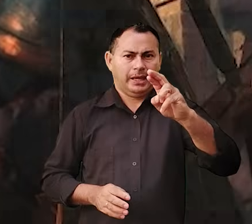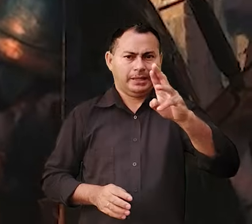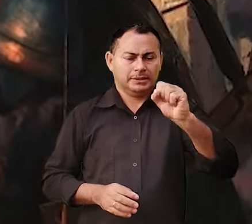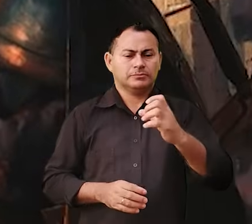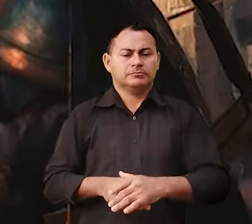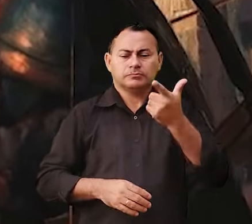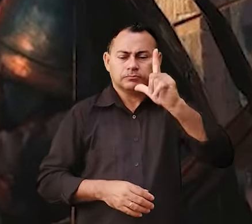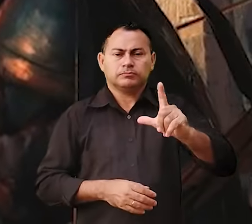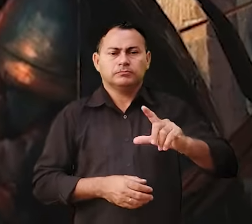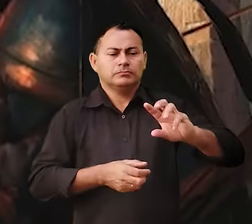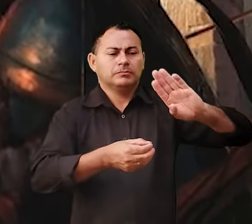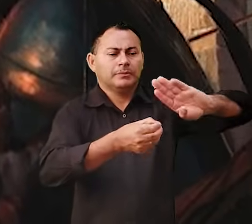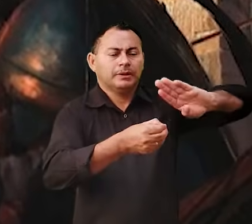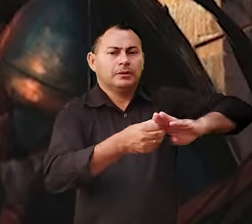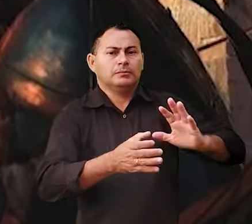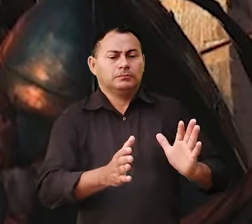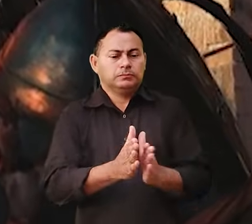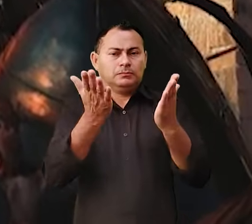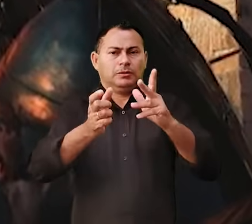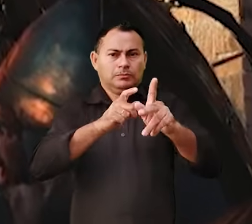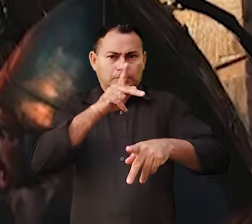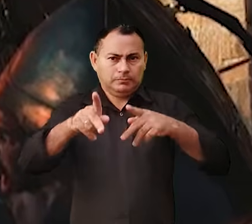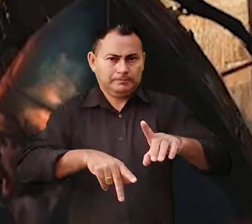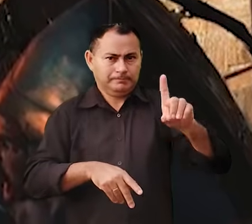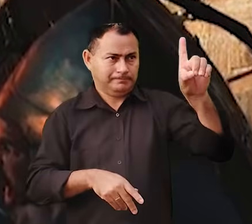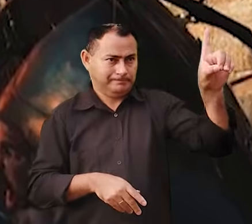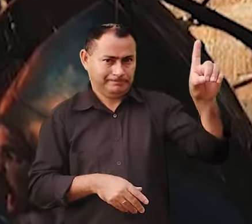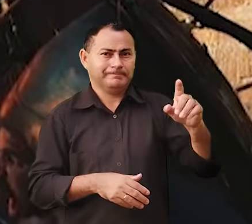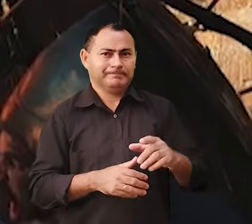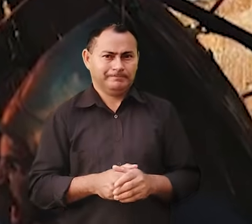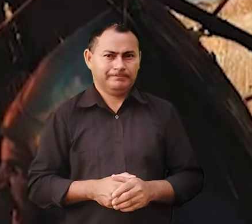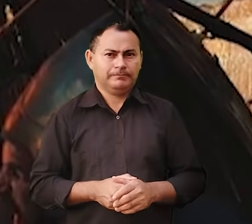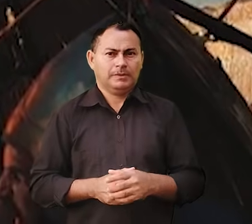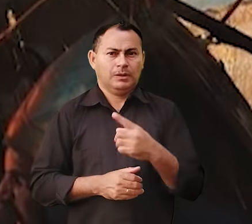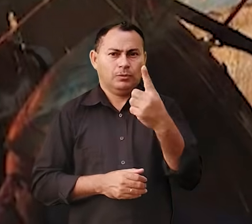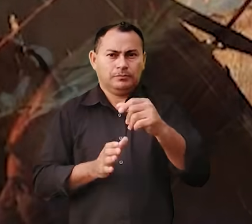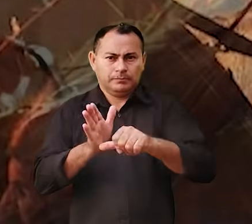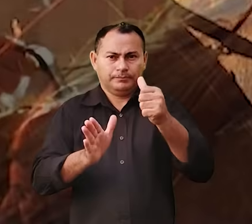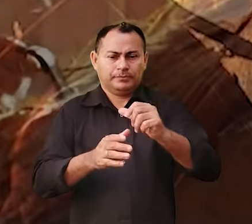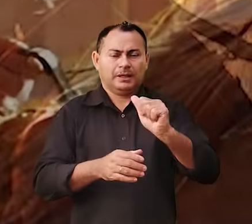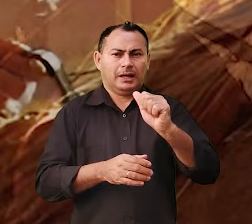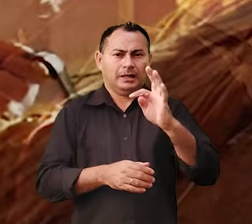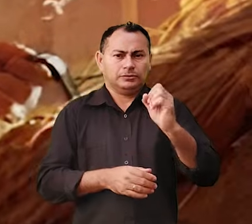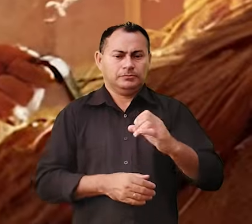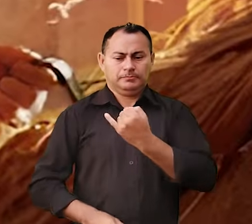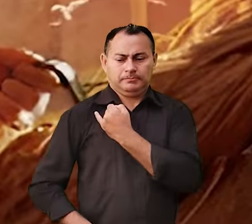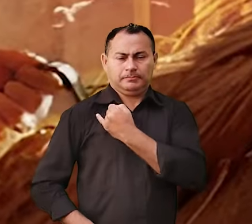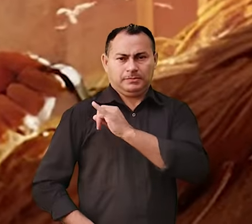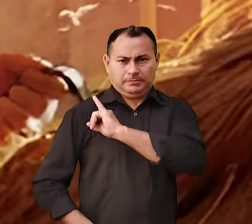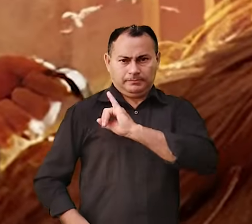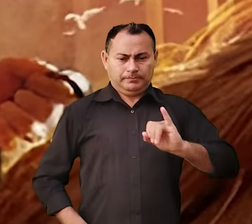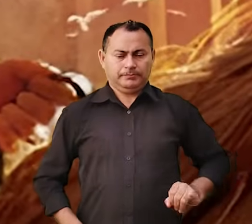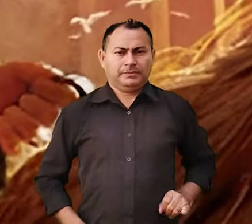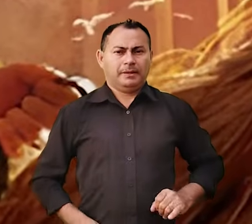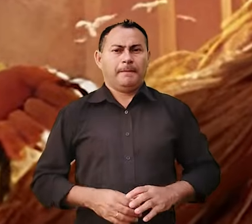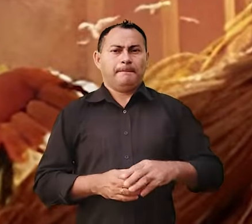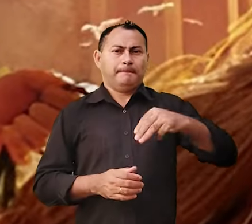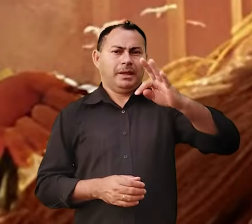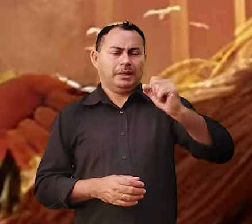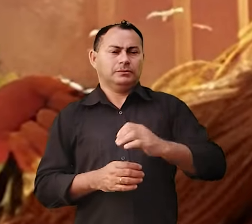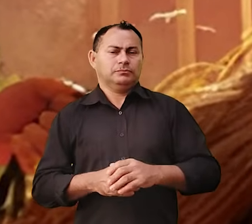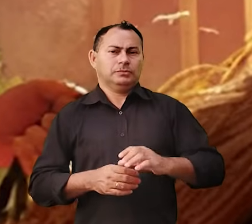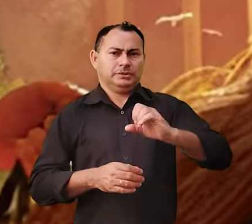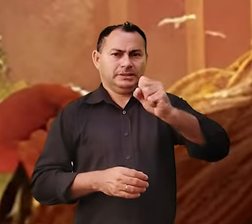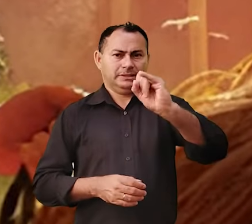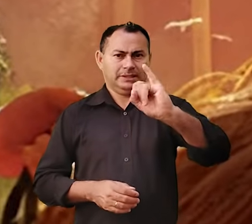o Império Babilônico, aconteceu um grande milagre para o povo de Deus. Um dos primeiros atos do imperador dos Medos e dos